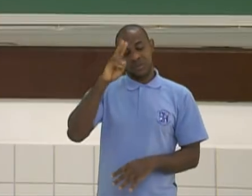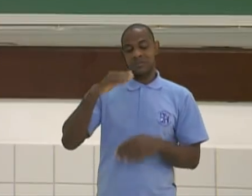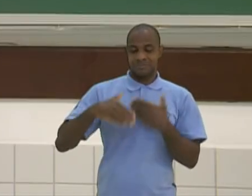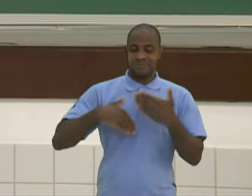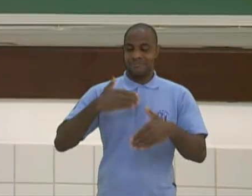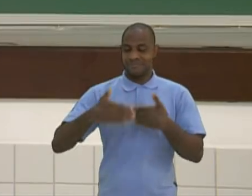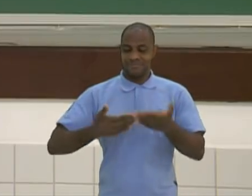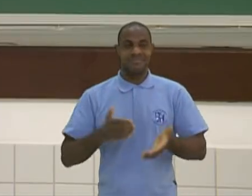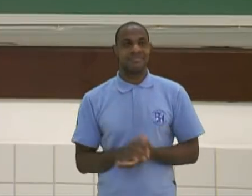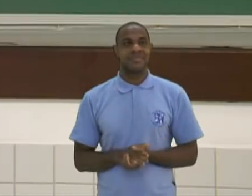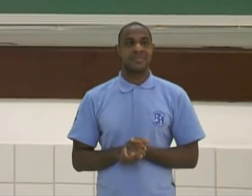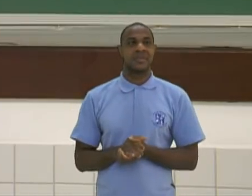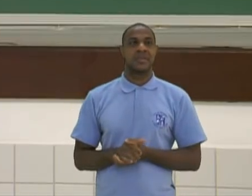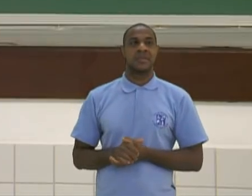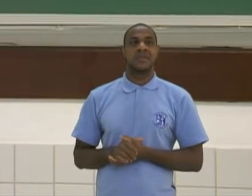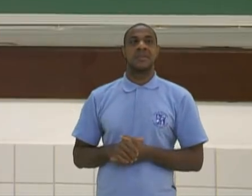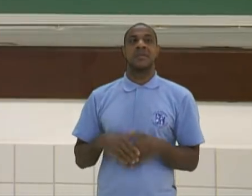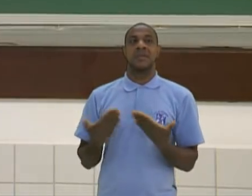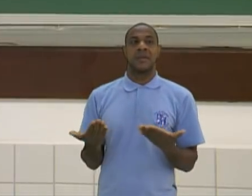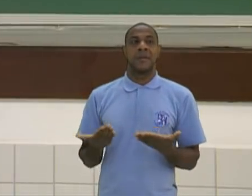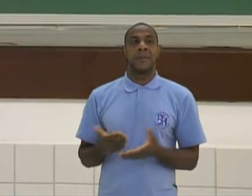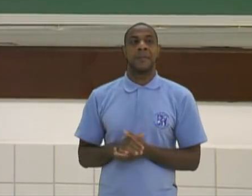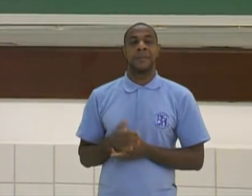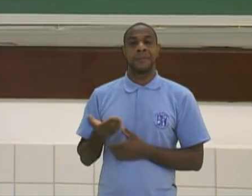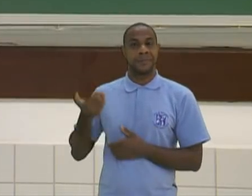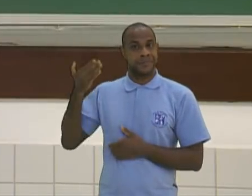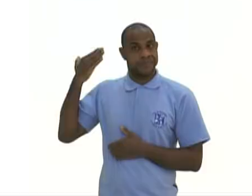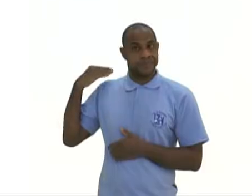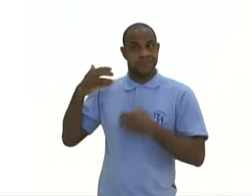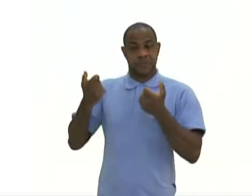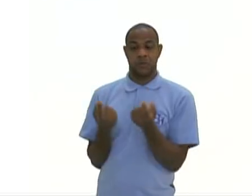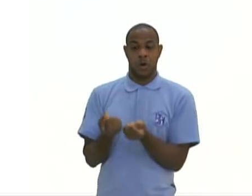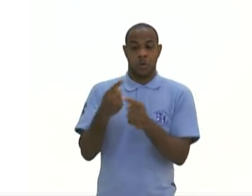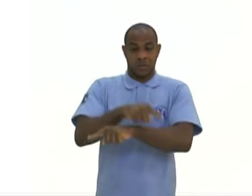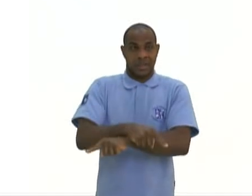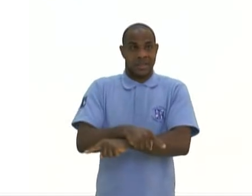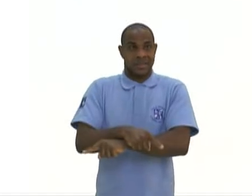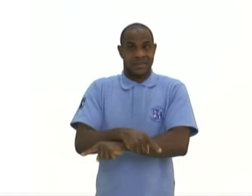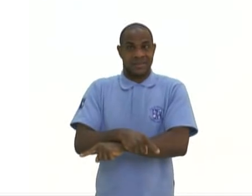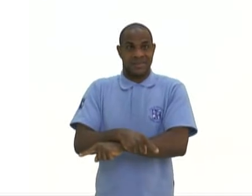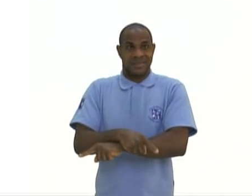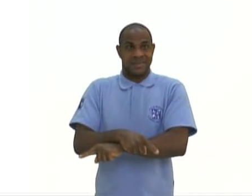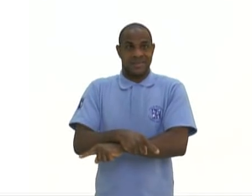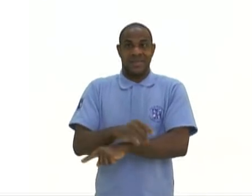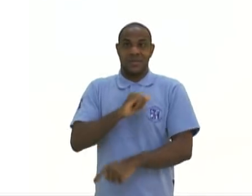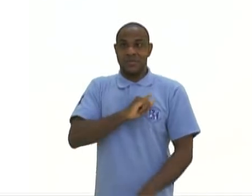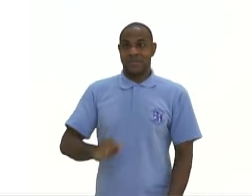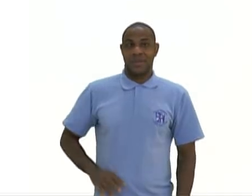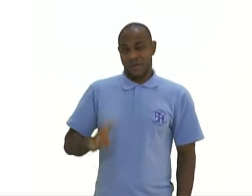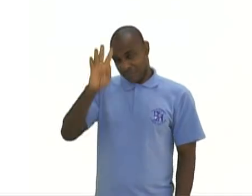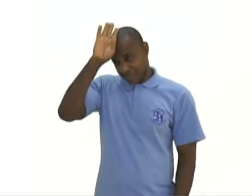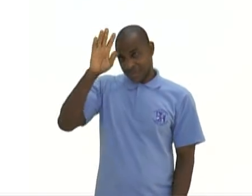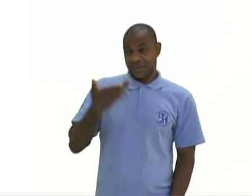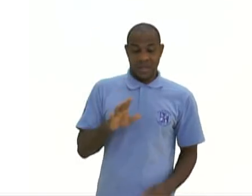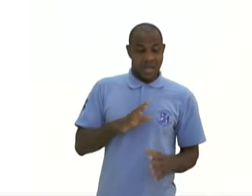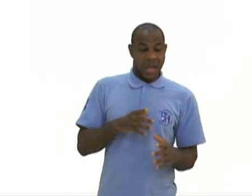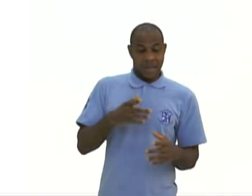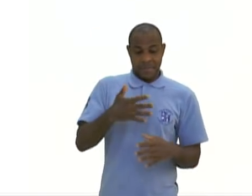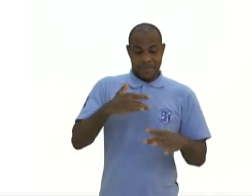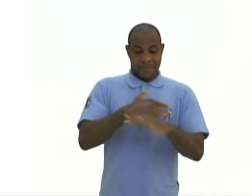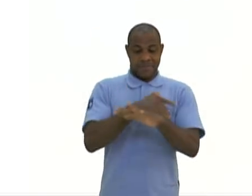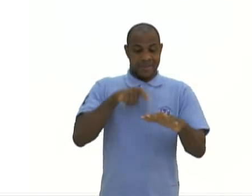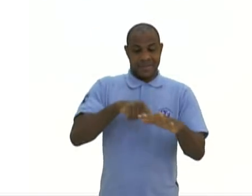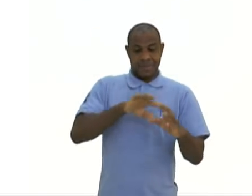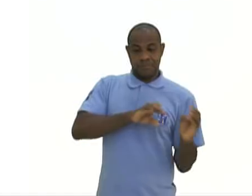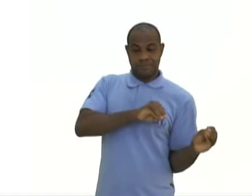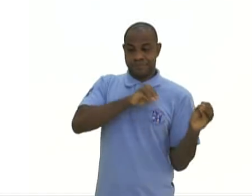esse processo. O que nós vimos no processo de ruralização lá no Império Romano foi o contrário. As pessoas saindo da cidade em busca de proteção, em busca de